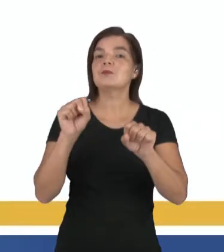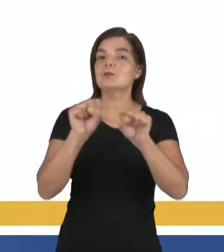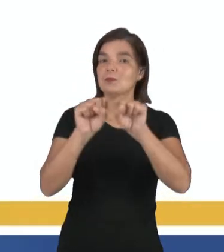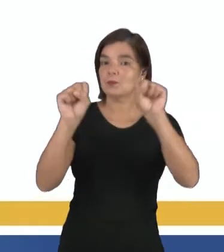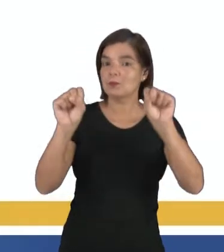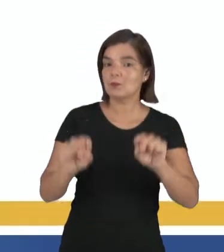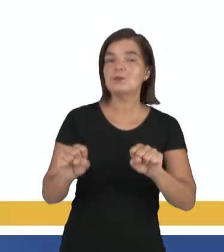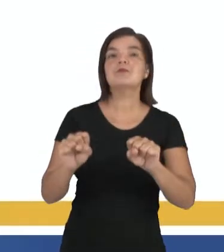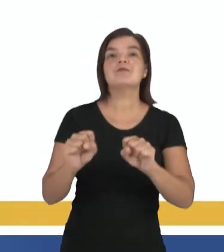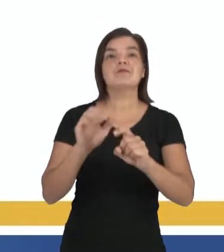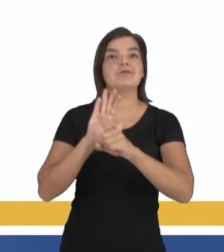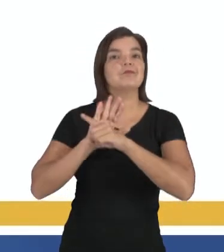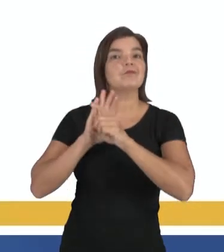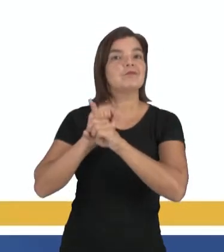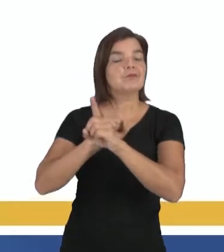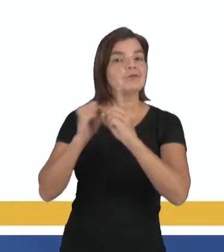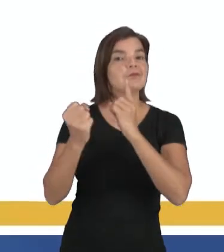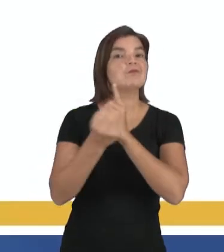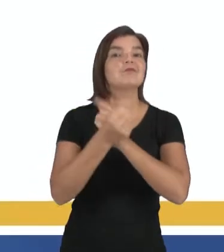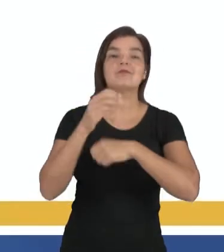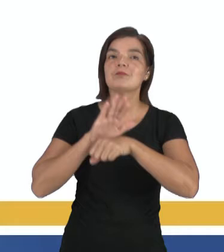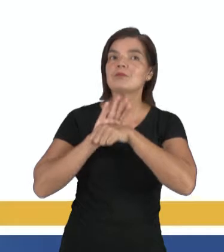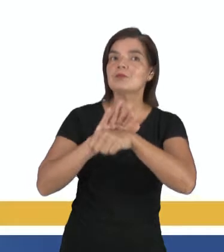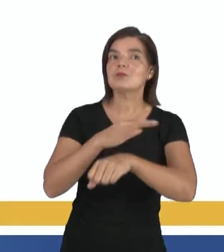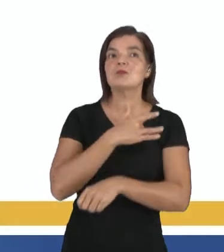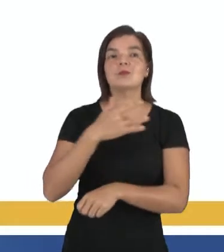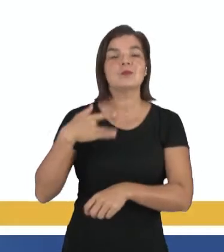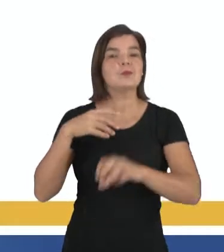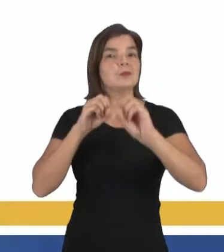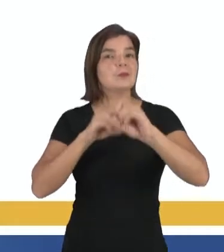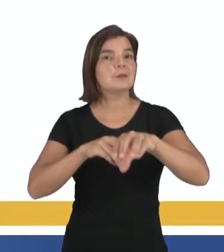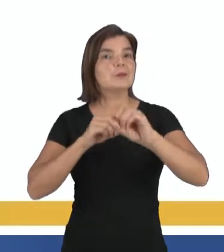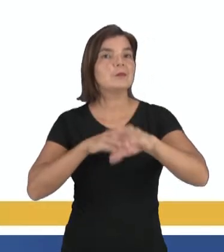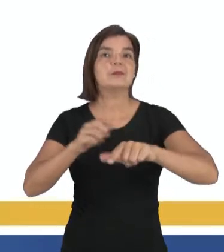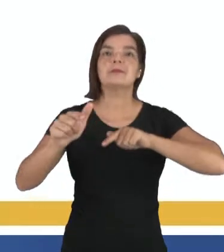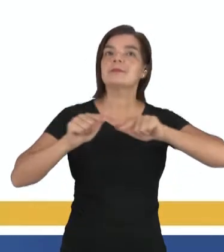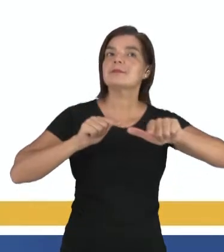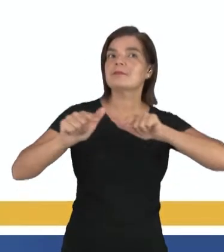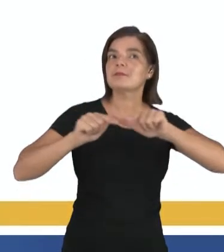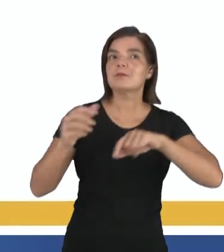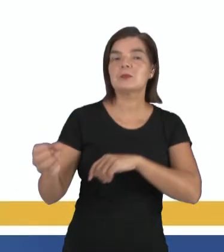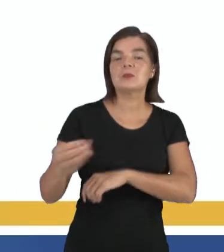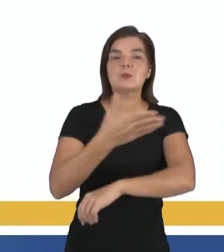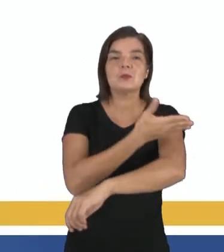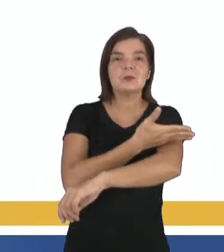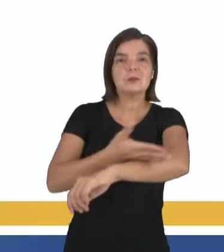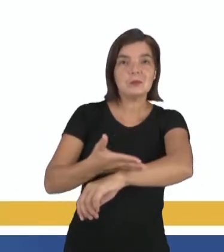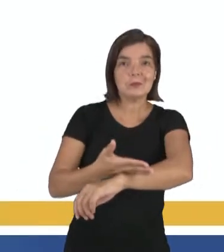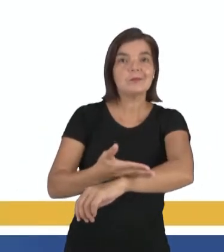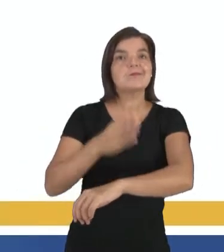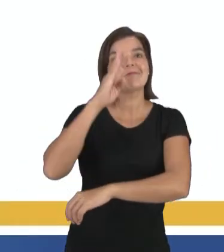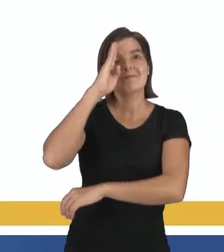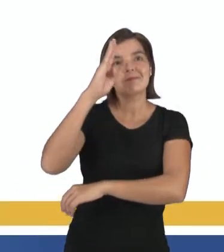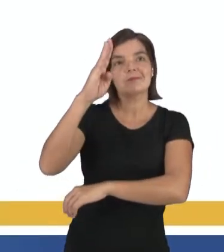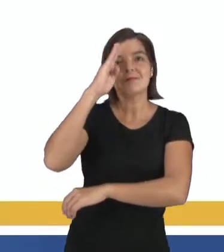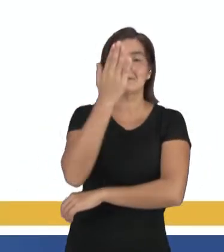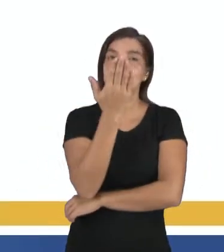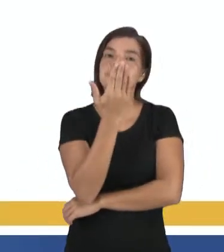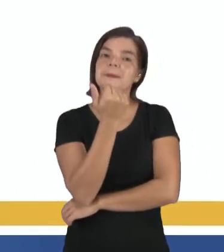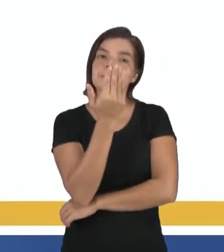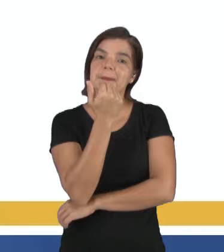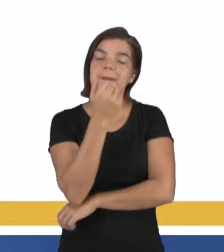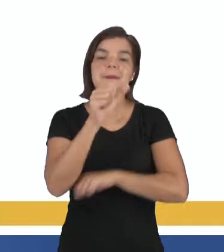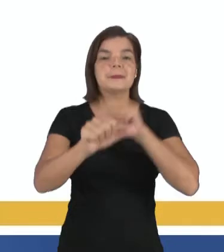saúde, repercussões no sistema de assistência de saúde, educação e trabalho, a introdução de novos costumes e hábitos, principalmente no